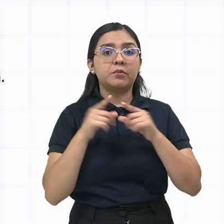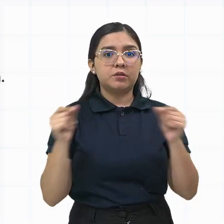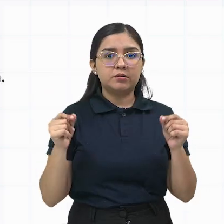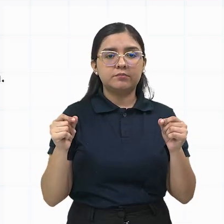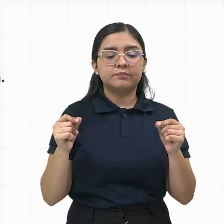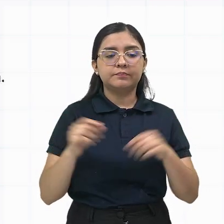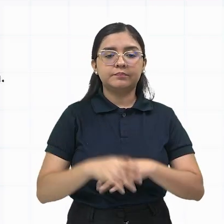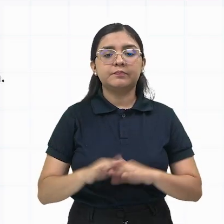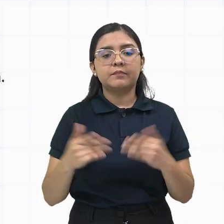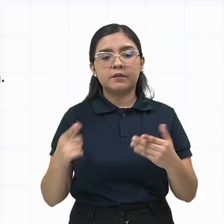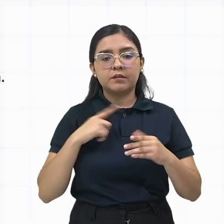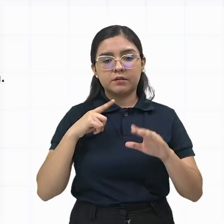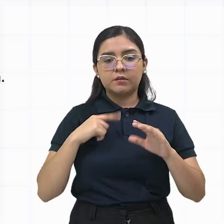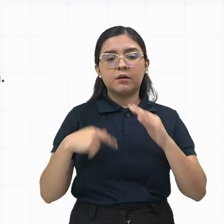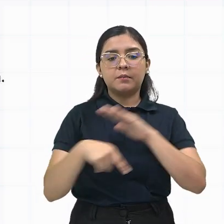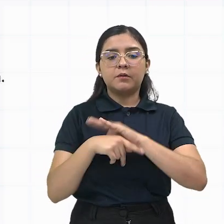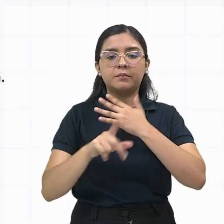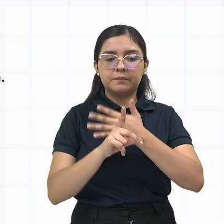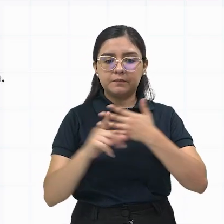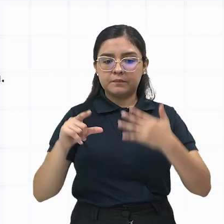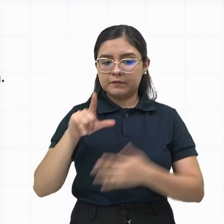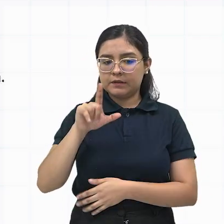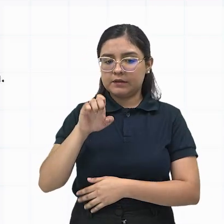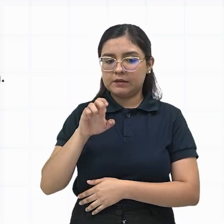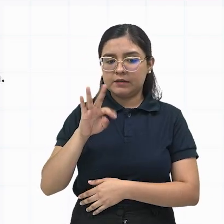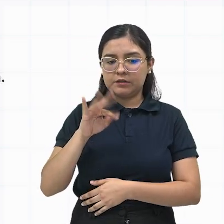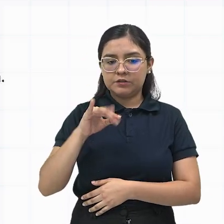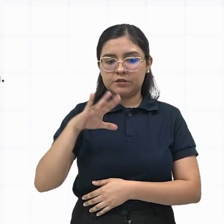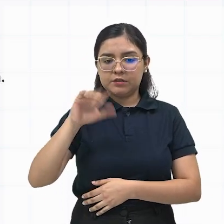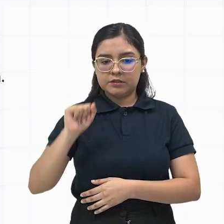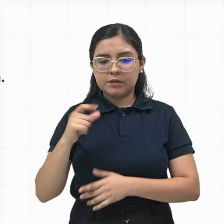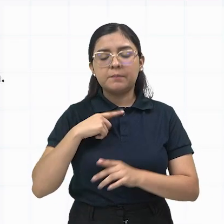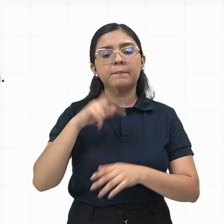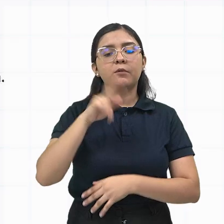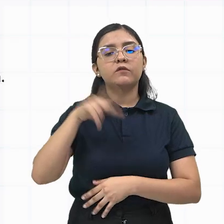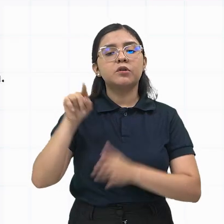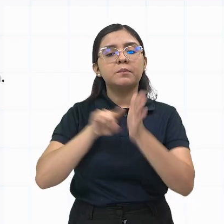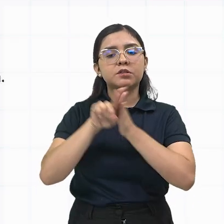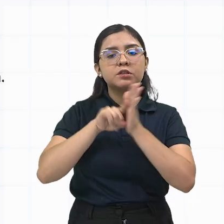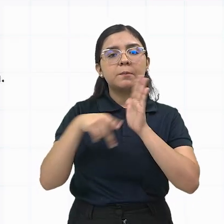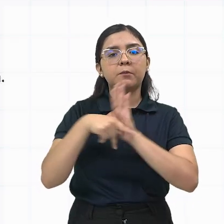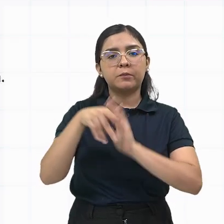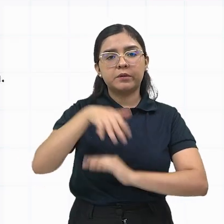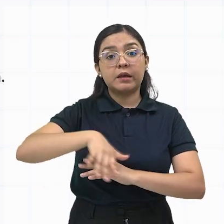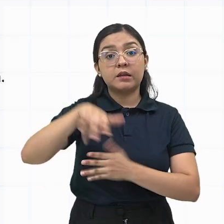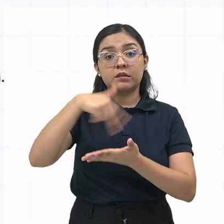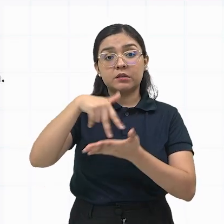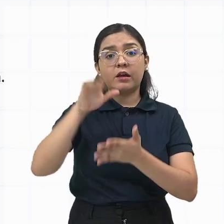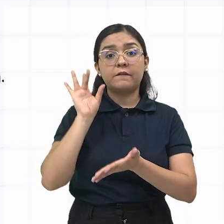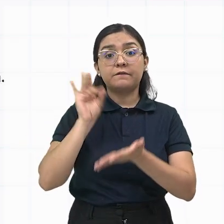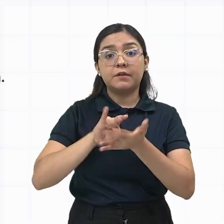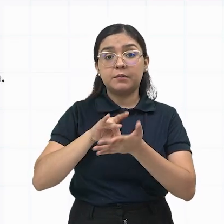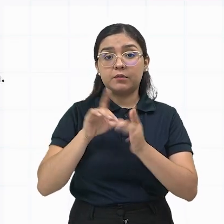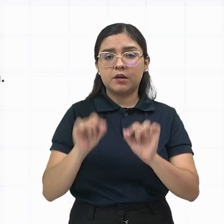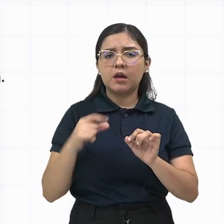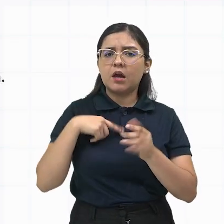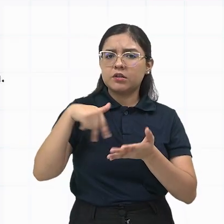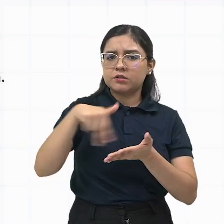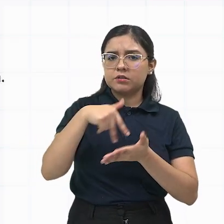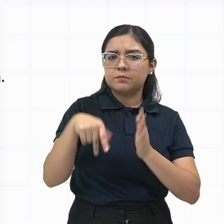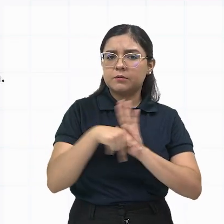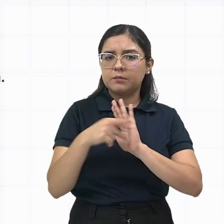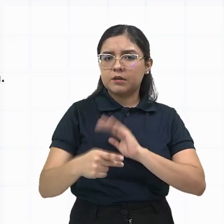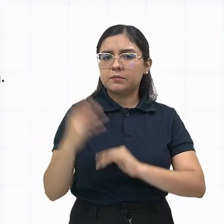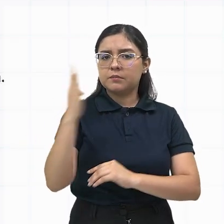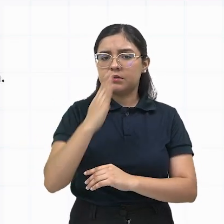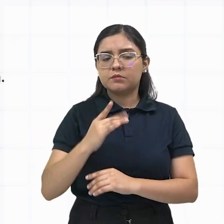uma citação da Letícia Navarro, que ela é uma professora e pesquisadora de dança. Então, ela afirma para a gente que as danças